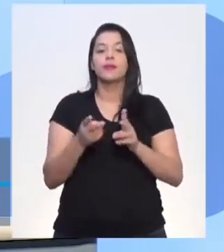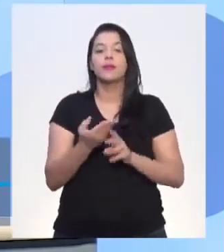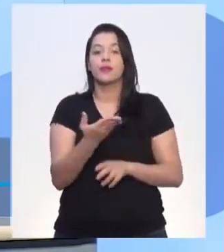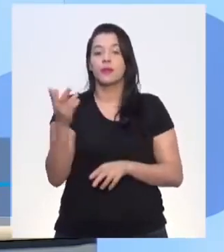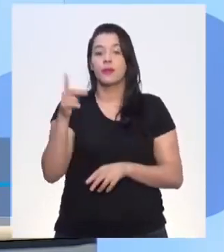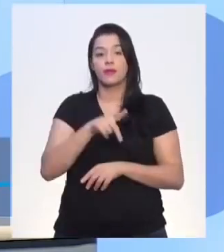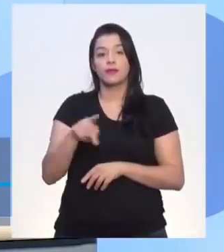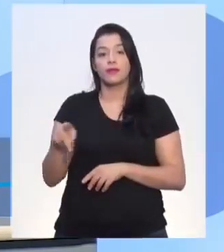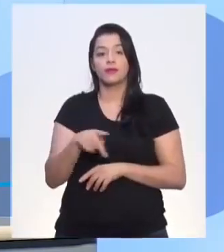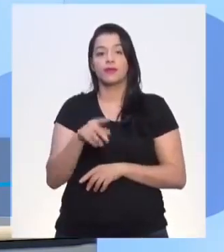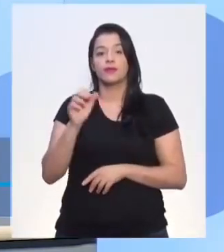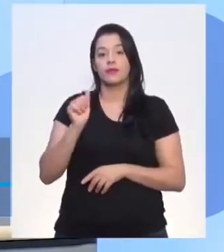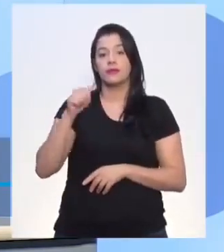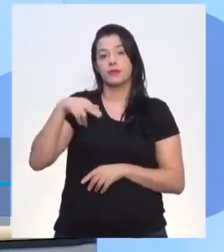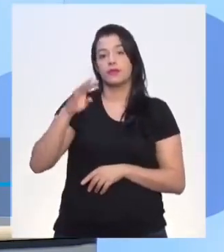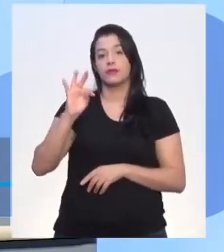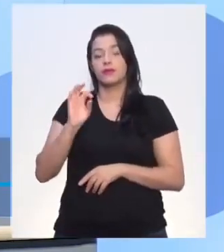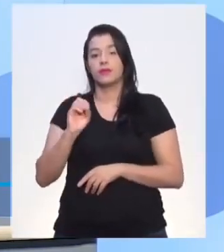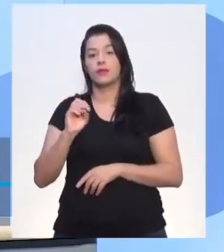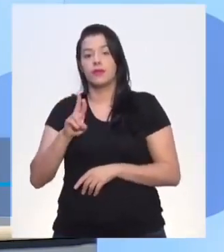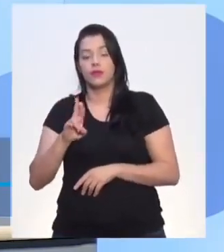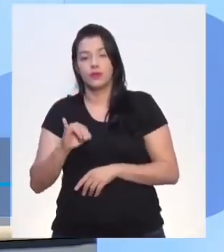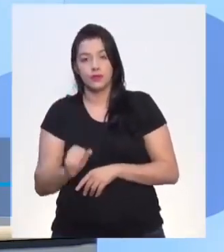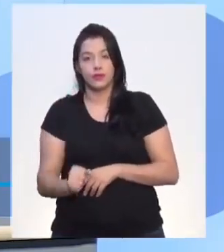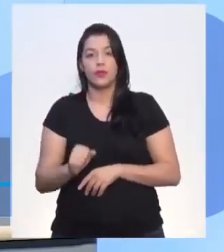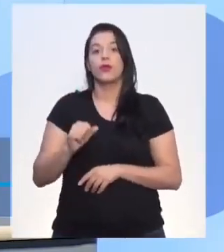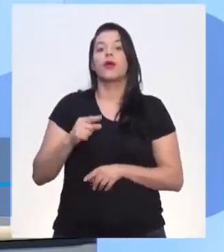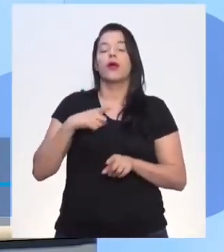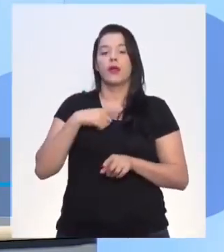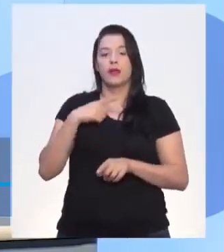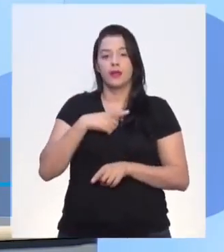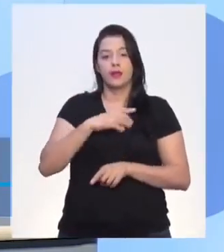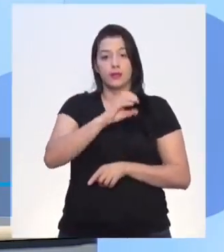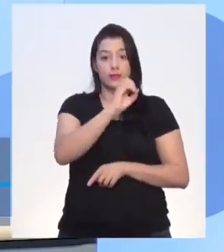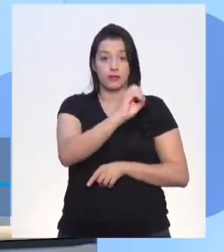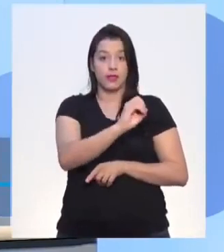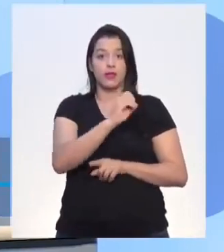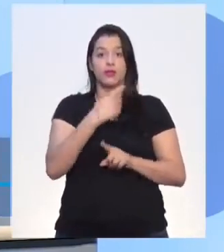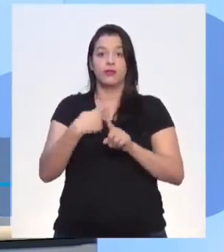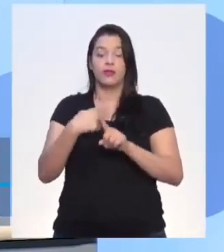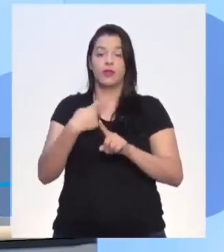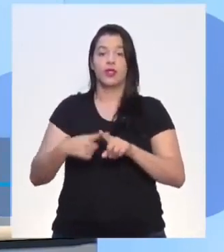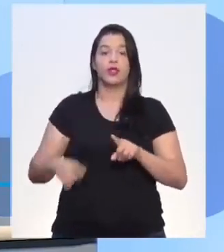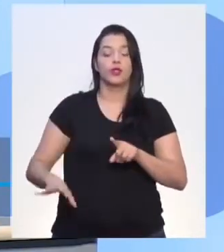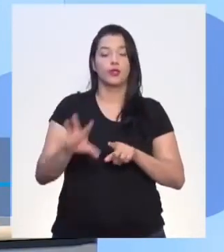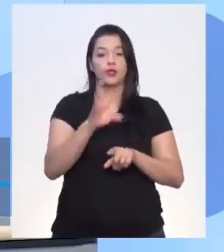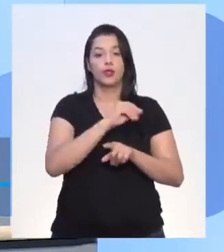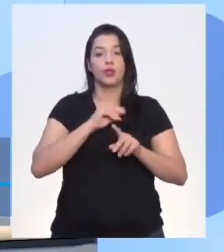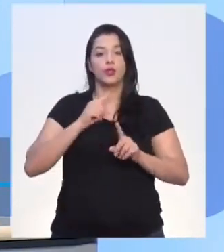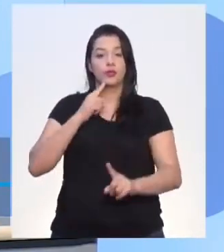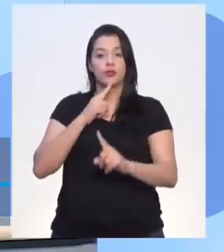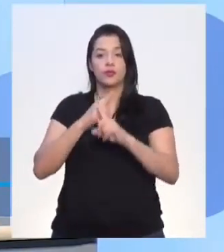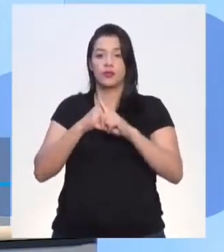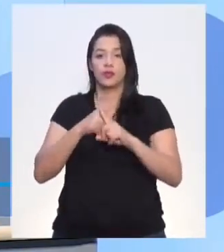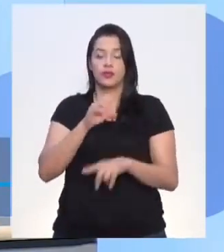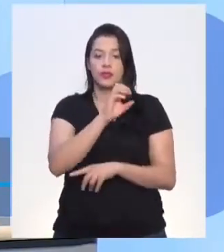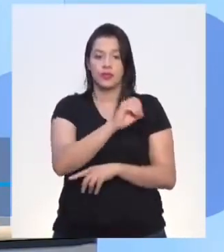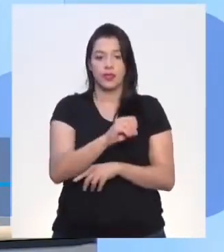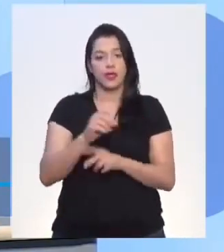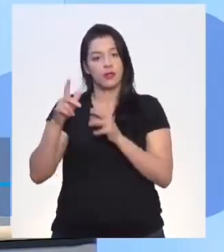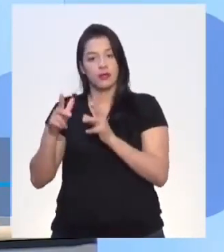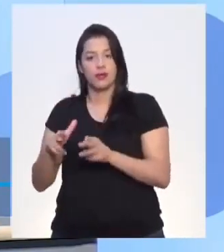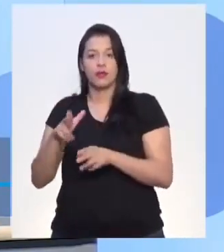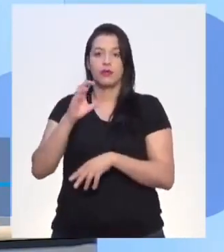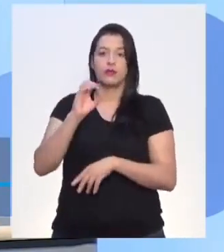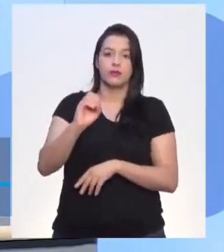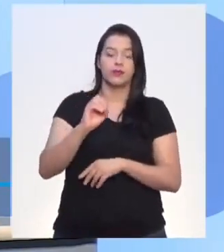e ele diz assim, 0, pois todos os valores multiplicados por 0 têm o mesmo resultado. Tá? E aqui eu peguei um comentário da